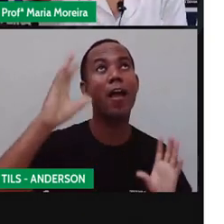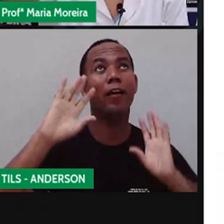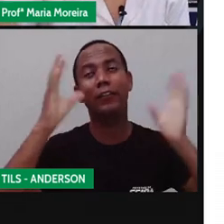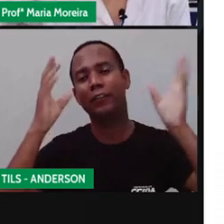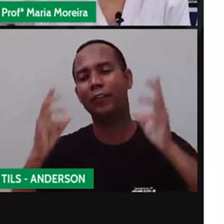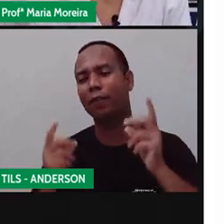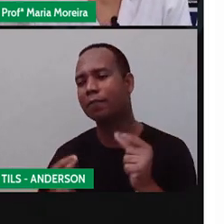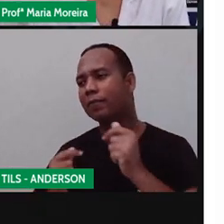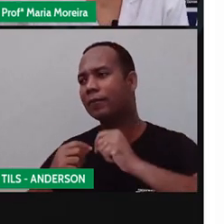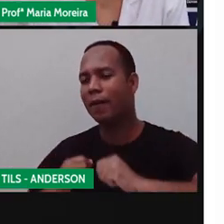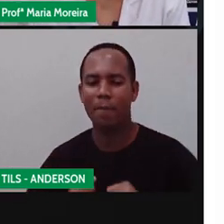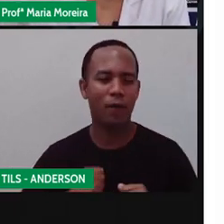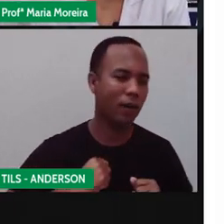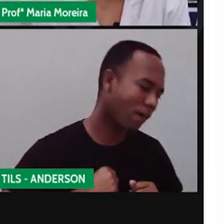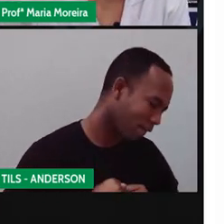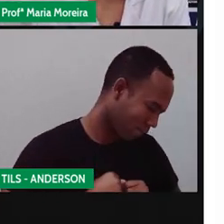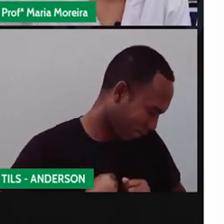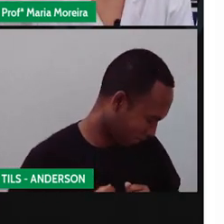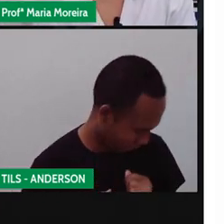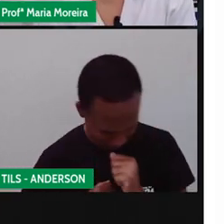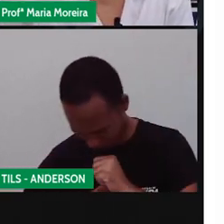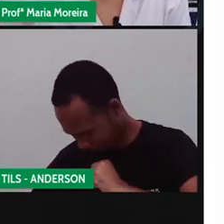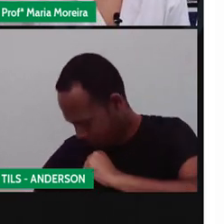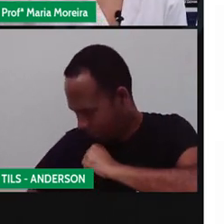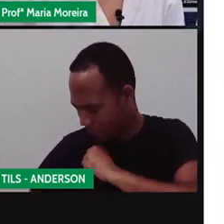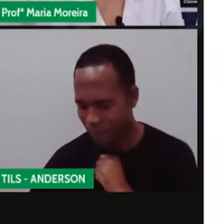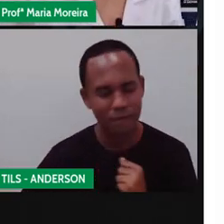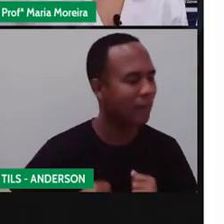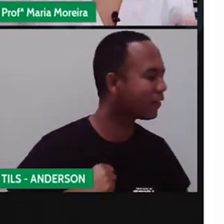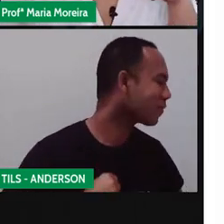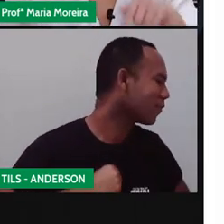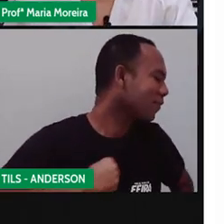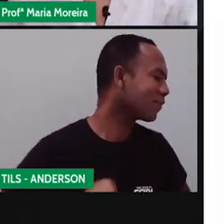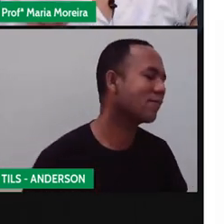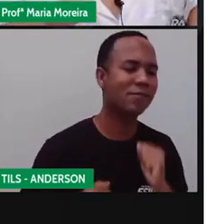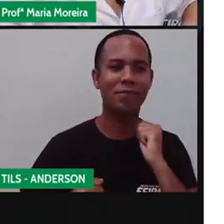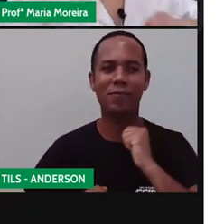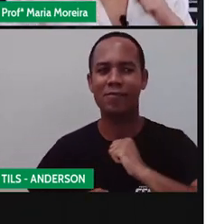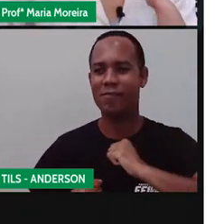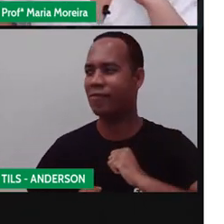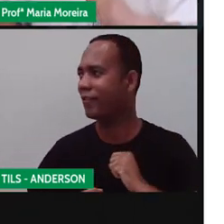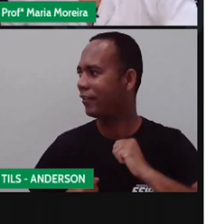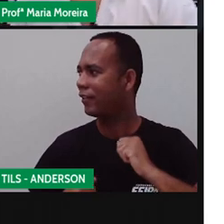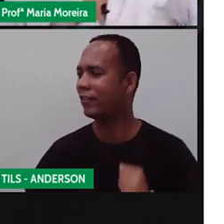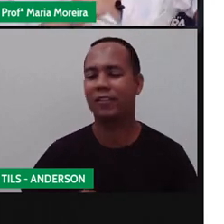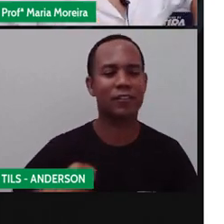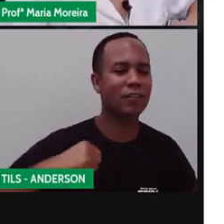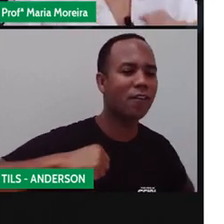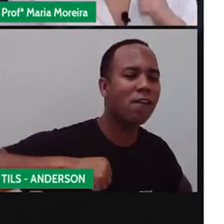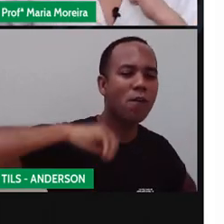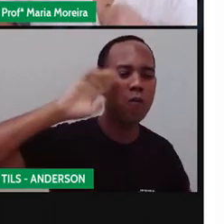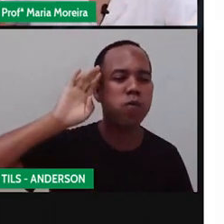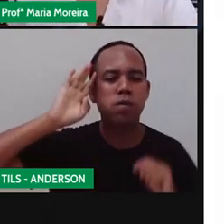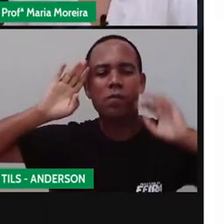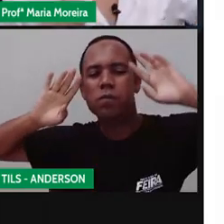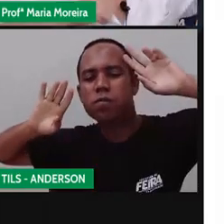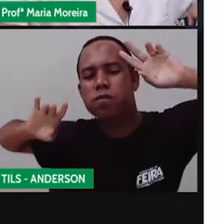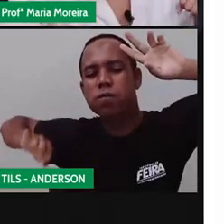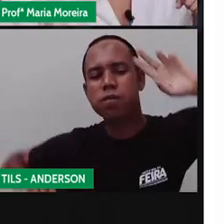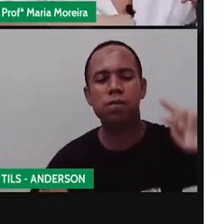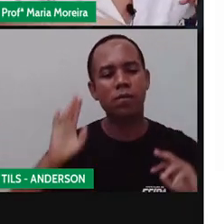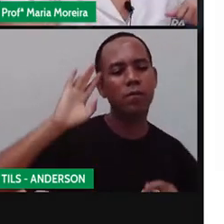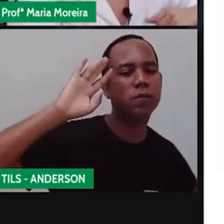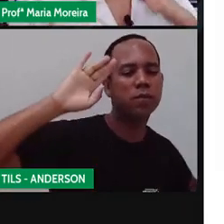farra. Bora pro reggae, Anderson. Ó, e também muito vista aonde o reggae? Aonde?